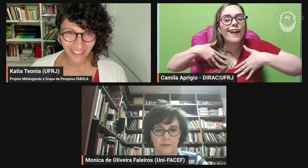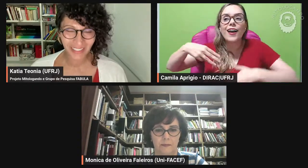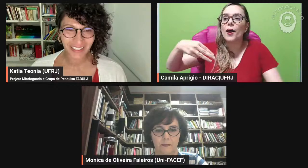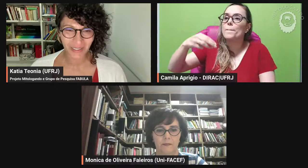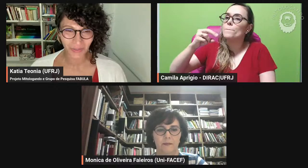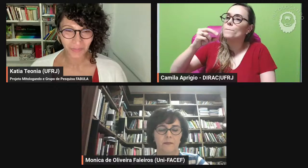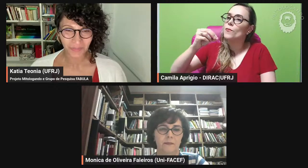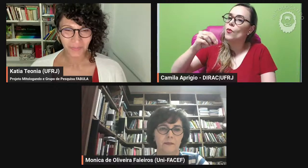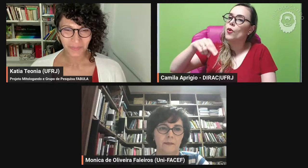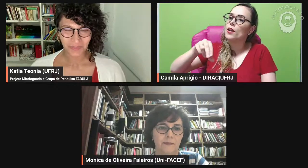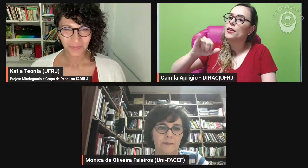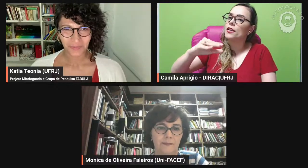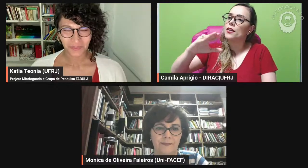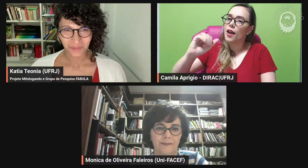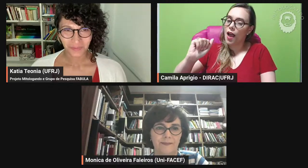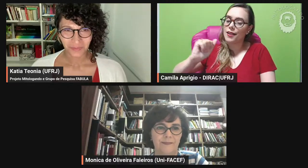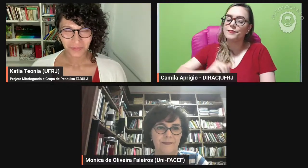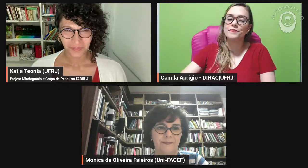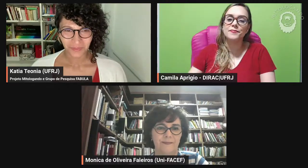para sua apresentação